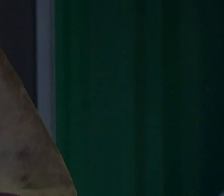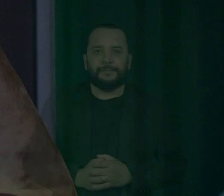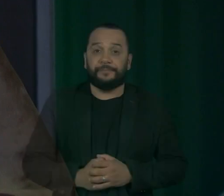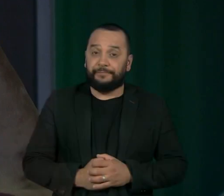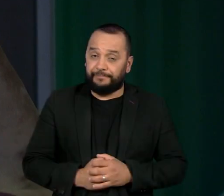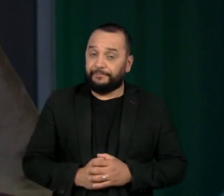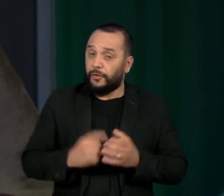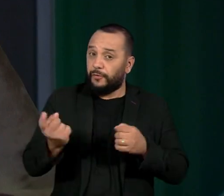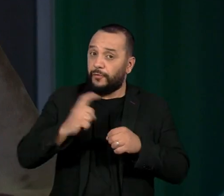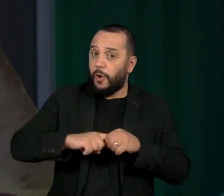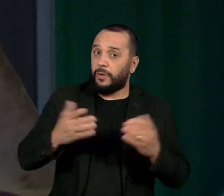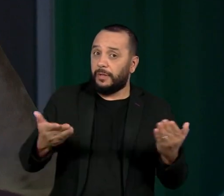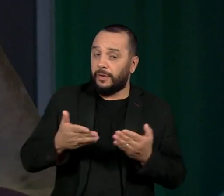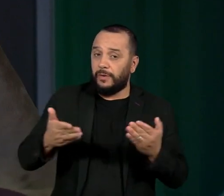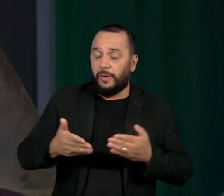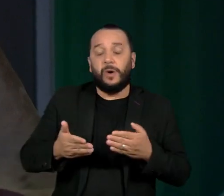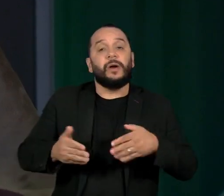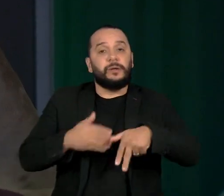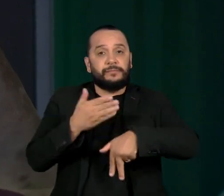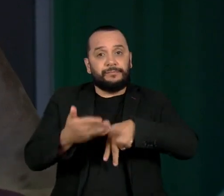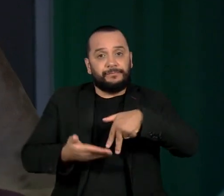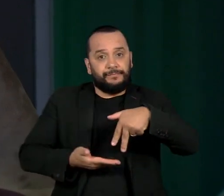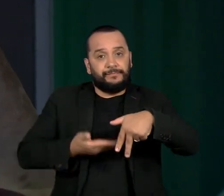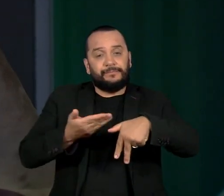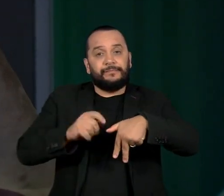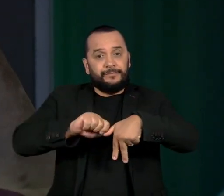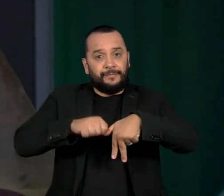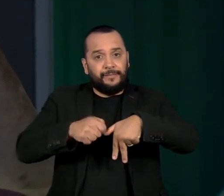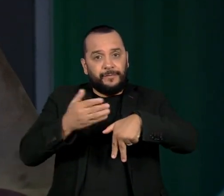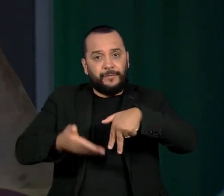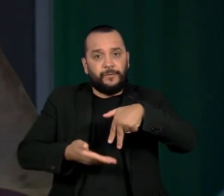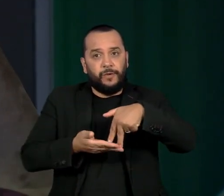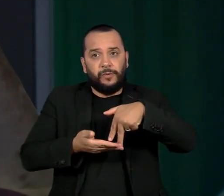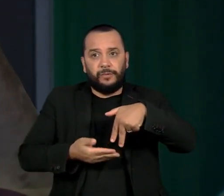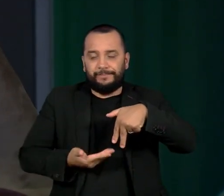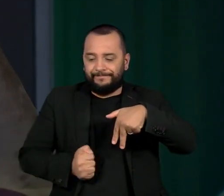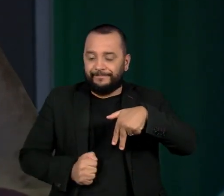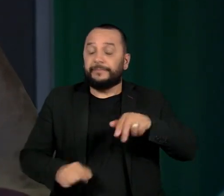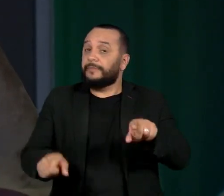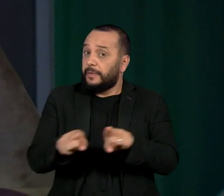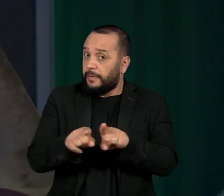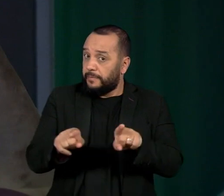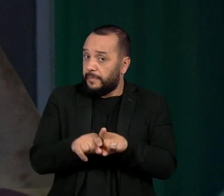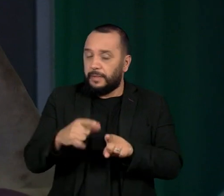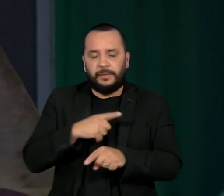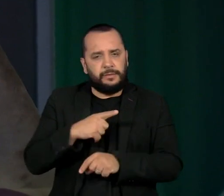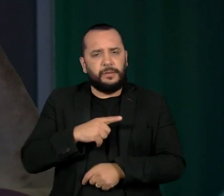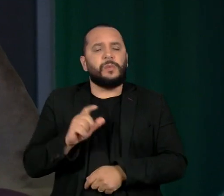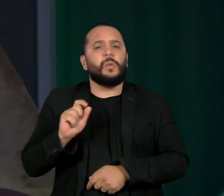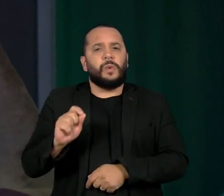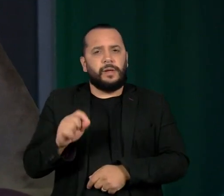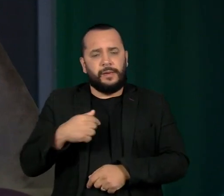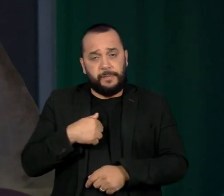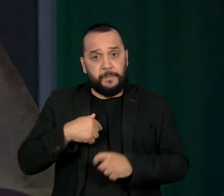Olha, já estamos de volta com o nosso programa Negros em Foco. Hoje nós estamos falando que, apesar do aumento significativo de médicos formados no